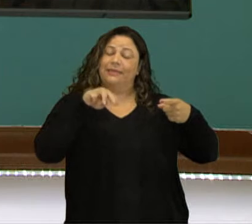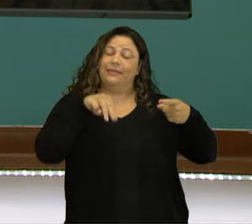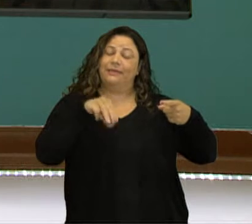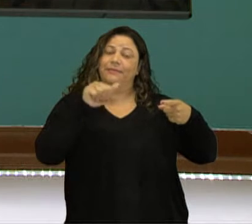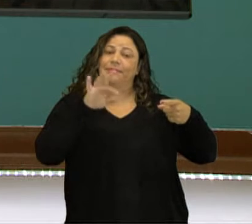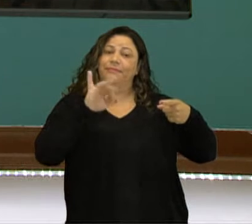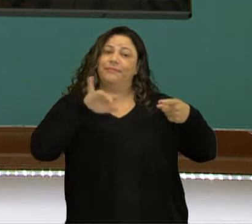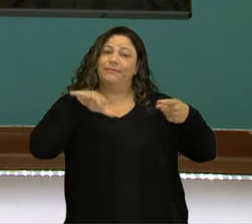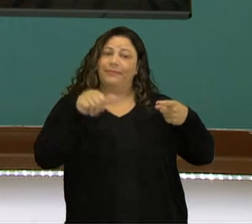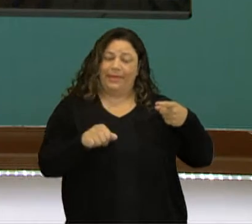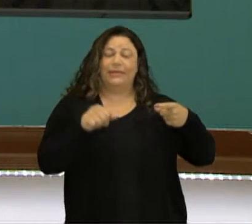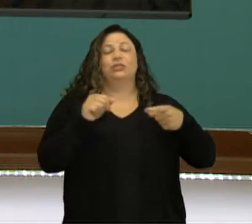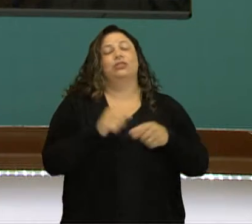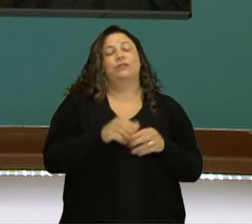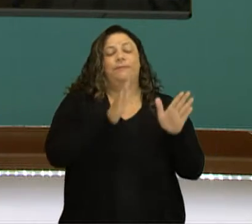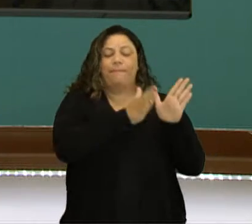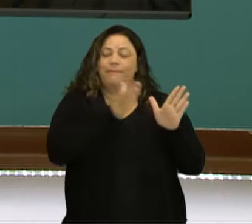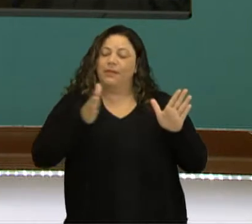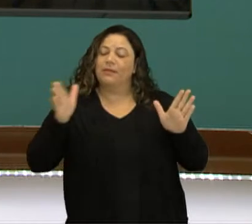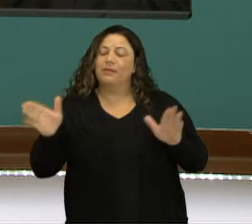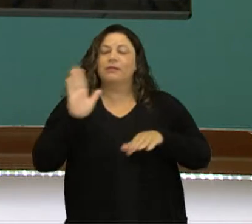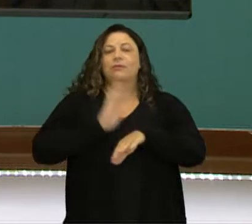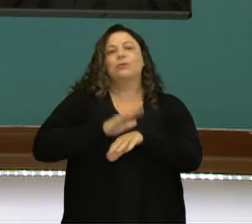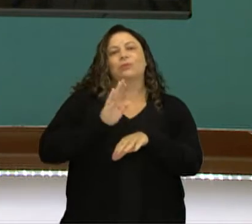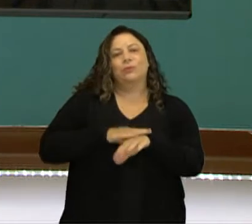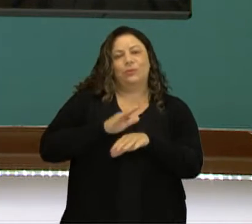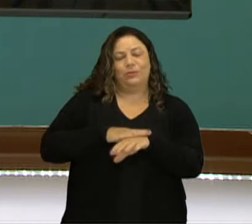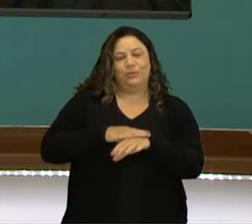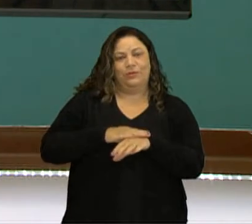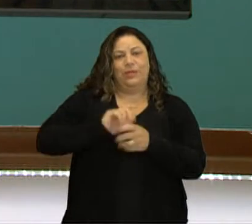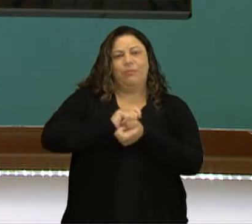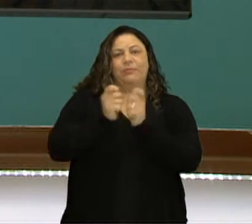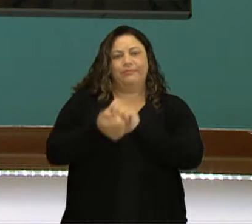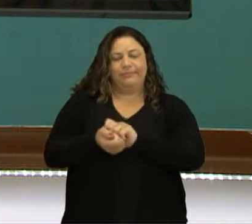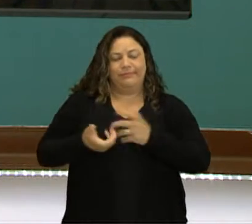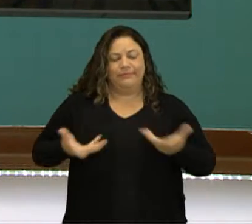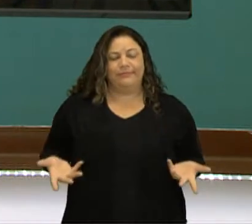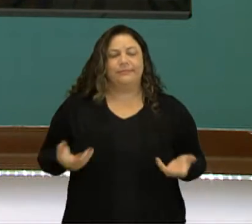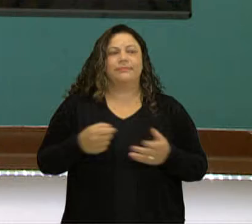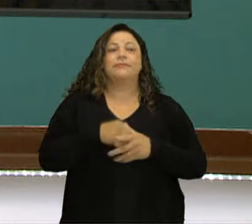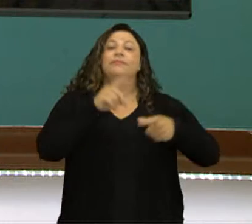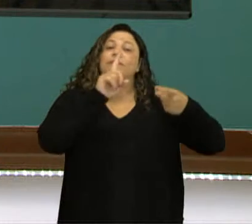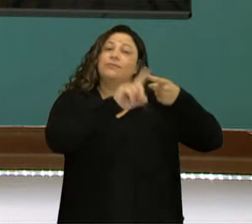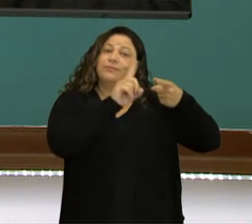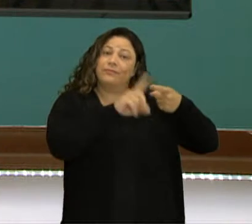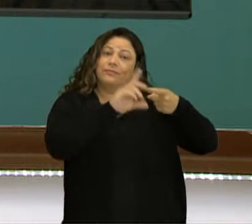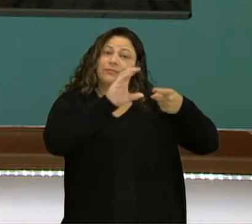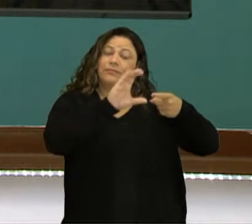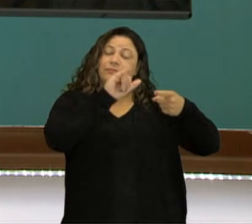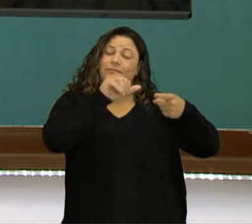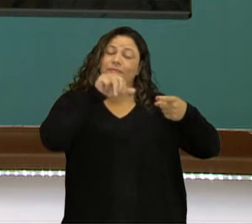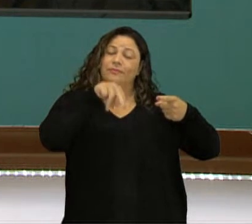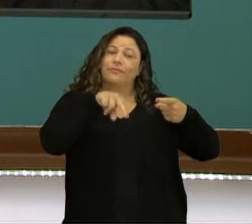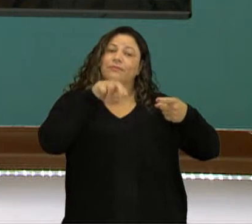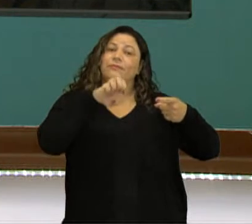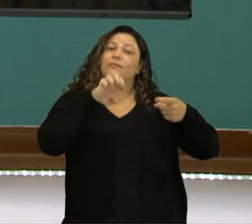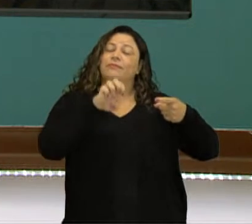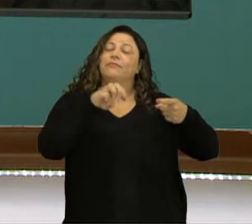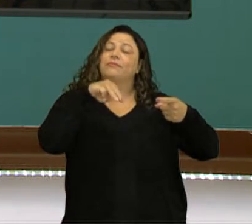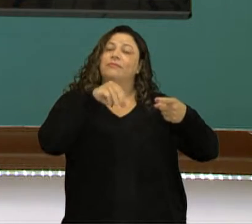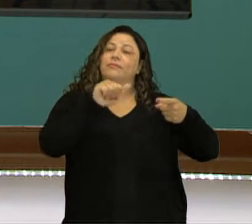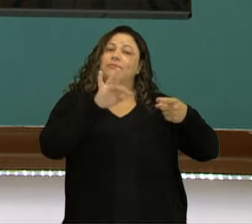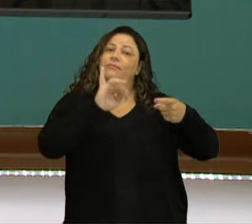seu tempo adequado. Queridos, primeira coisa quando a gente fala em cinemática, a gente tem que definir o que é repouso ou